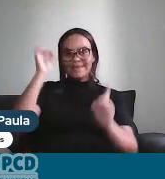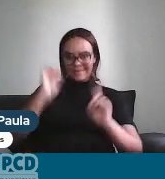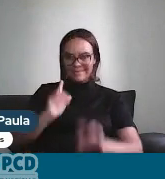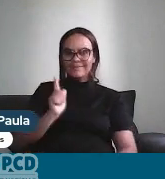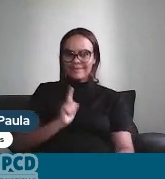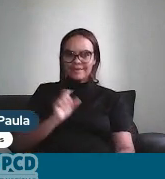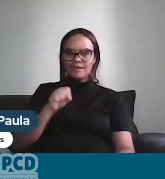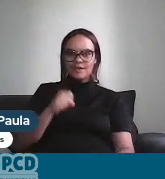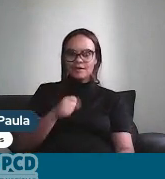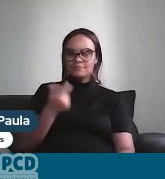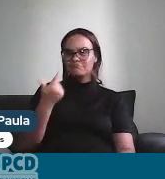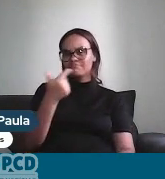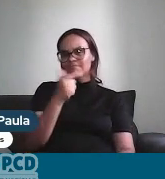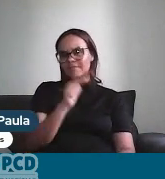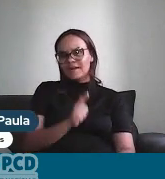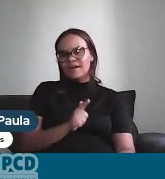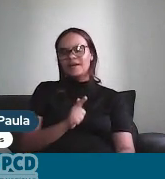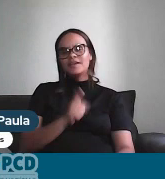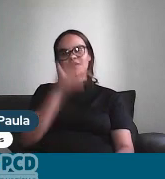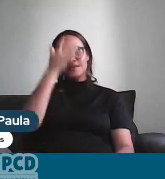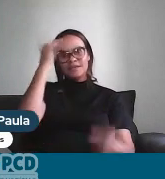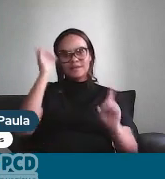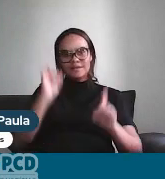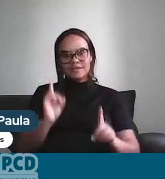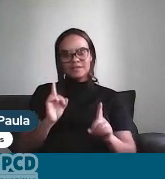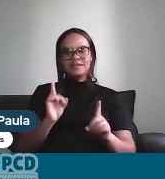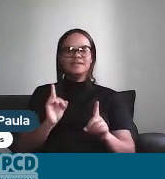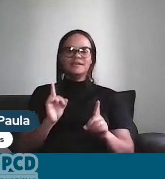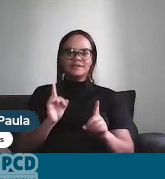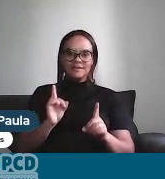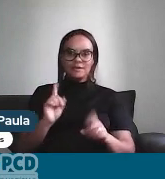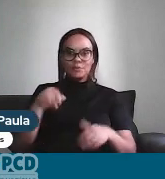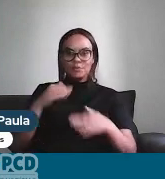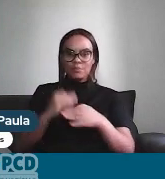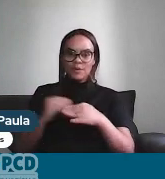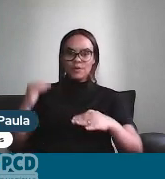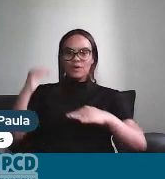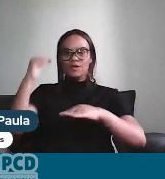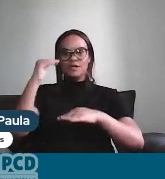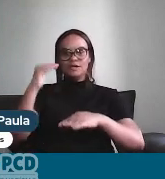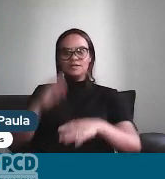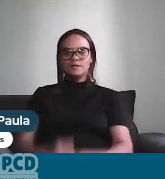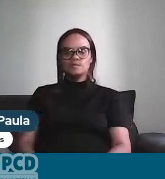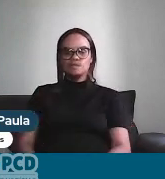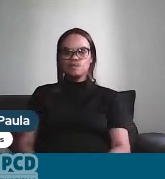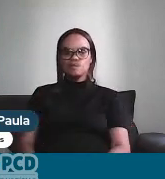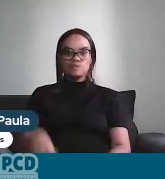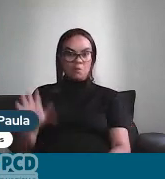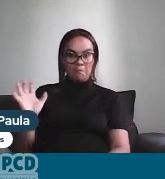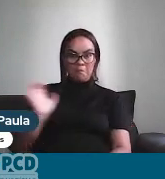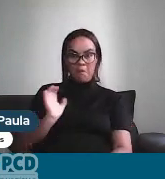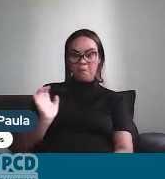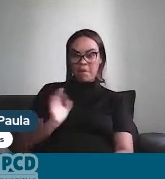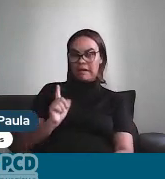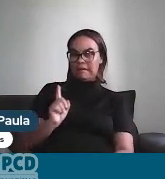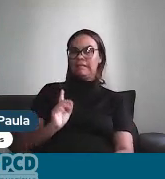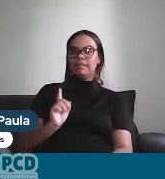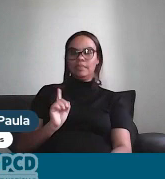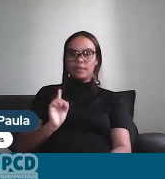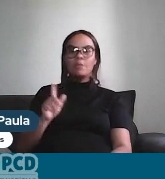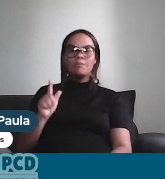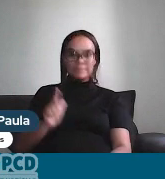nem que não haja pessoas com deficiência que sejam da classe mais abastada, mais rica. Não é isso.